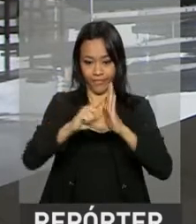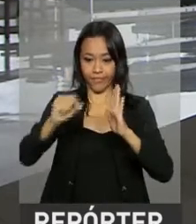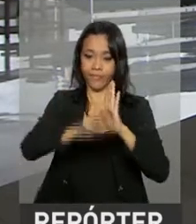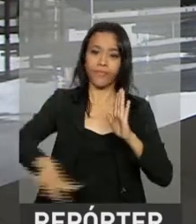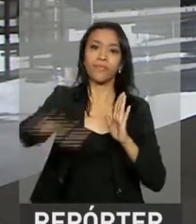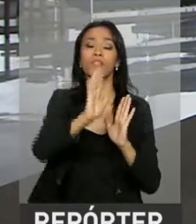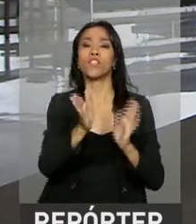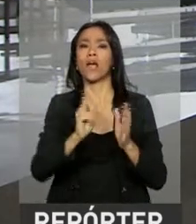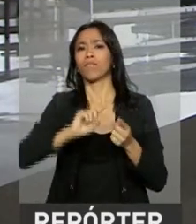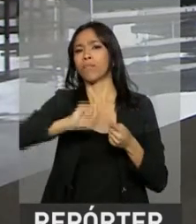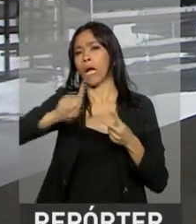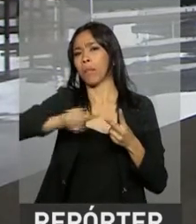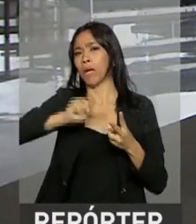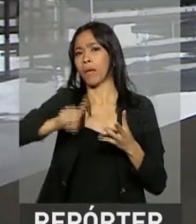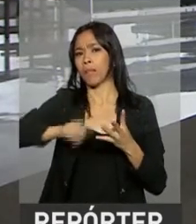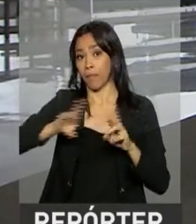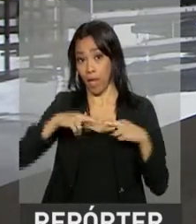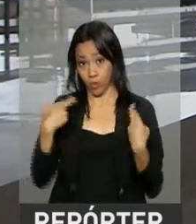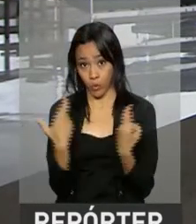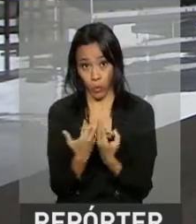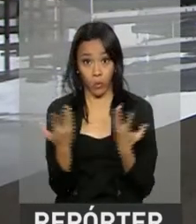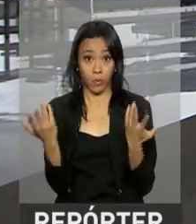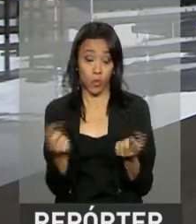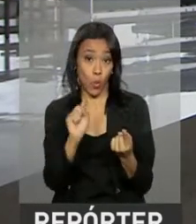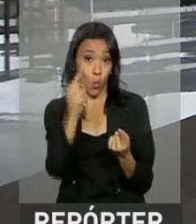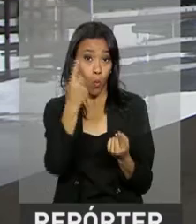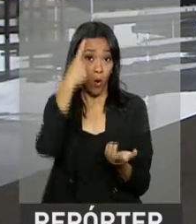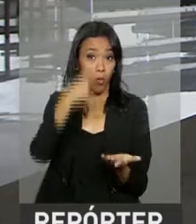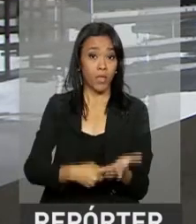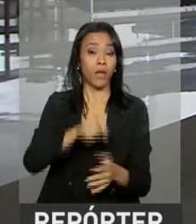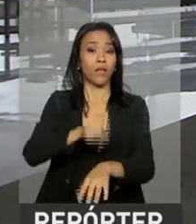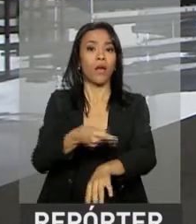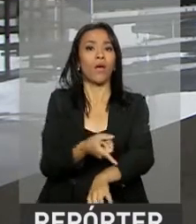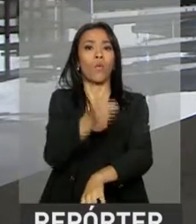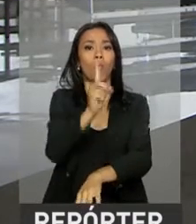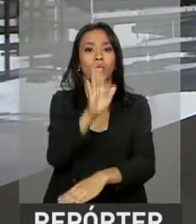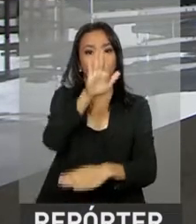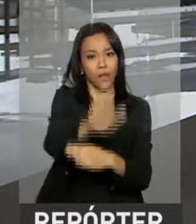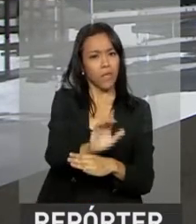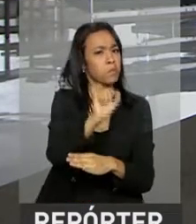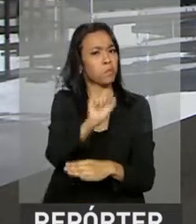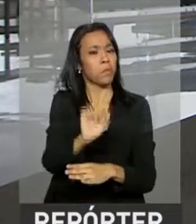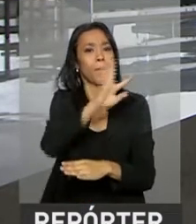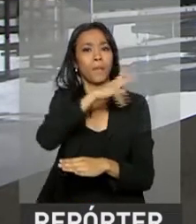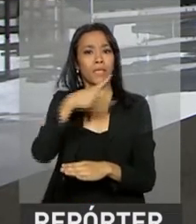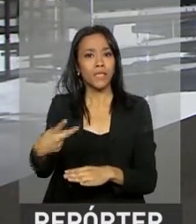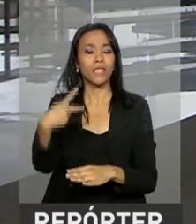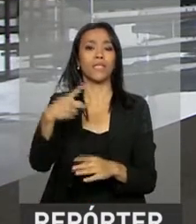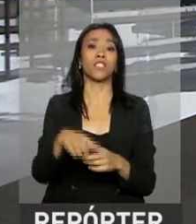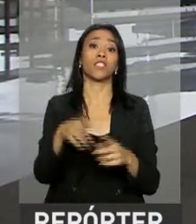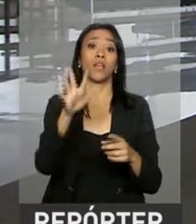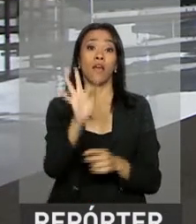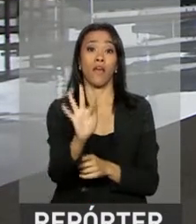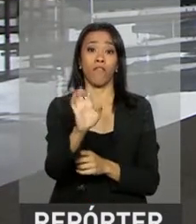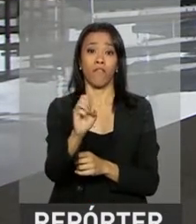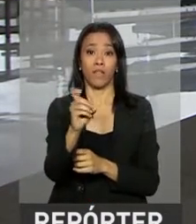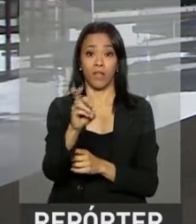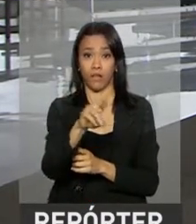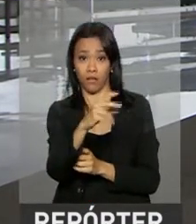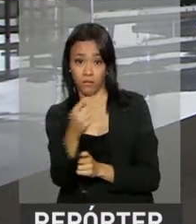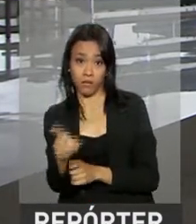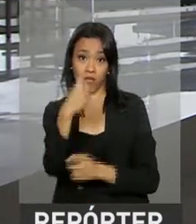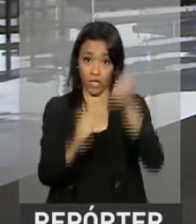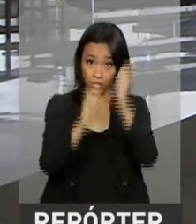série de reuniões uma delas marcada para uma hora da tarde com os presidentes das federações das indústrias dos